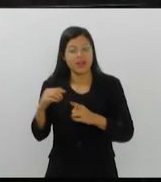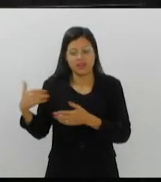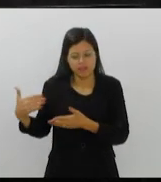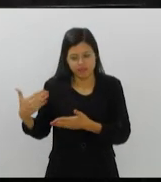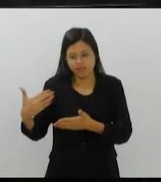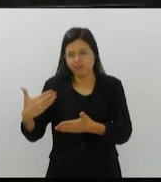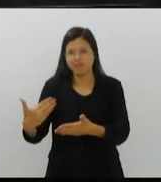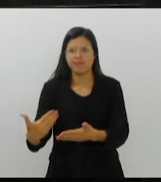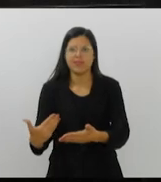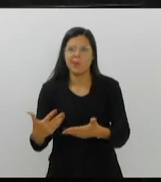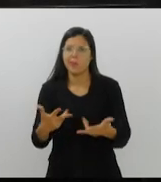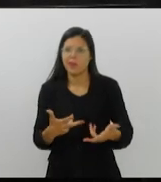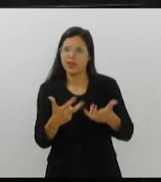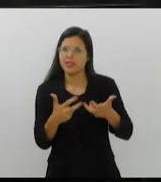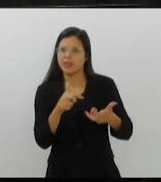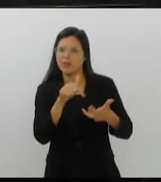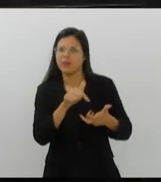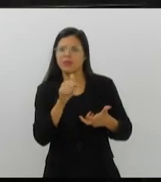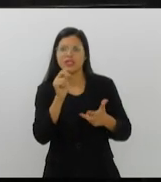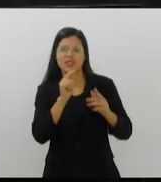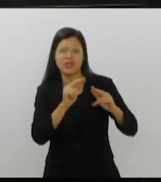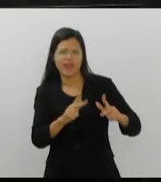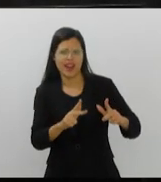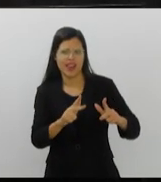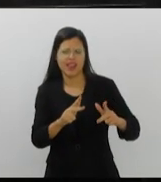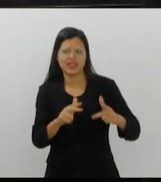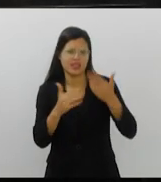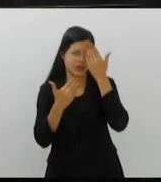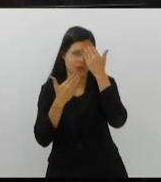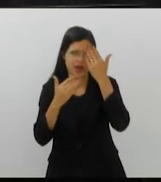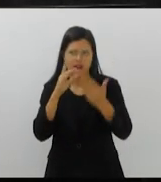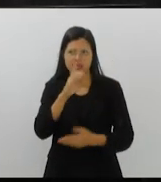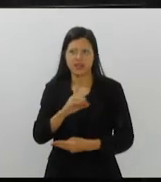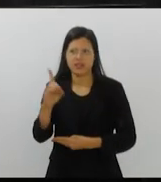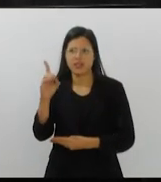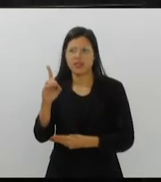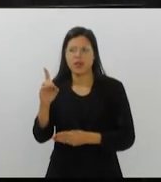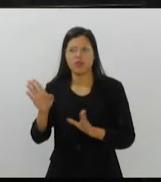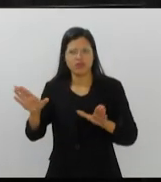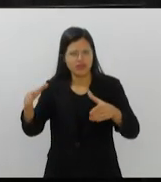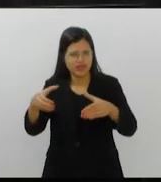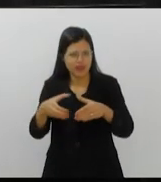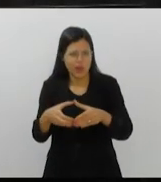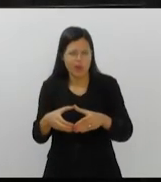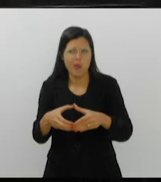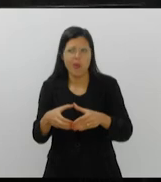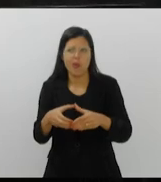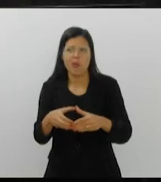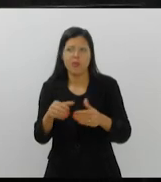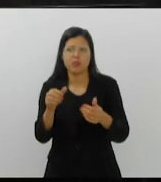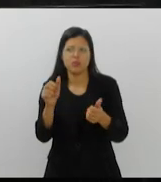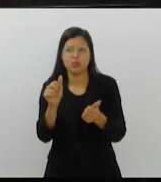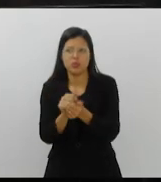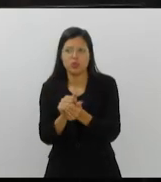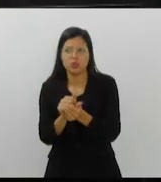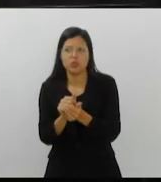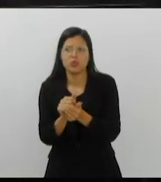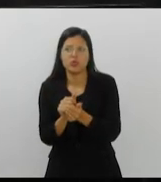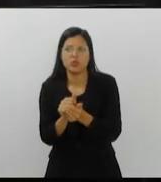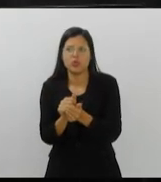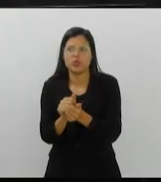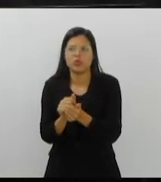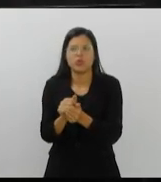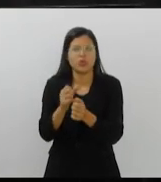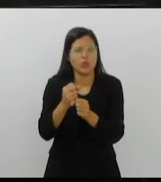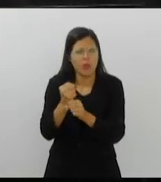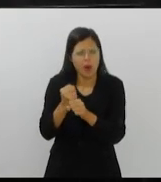a senhora era diferente. E eu agradeço a Deus, porque eu estou nessa equipe, eu estou junto com a senhora desde